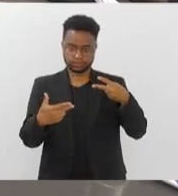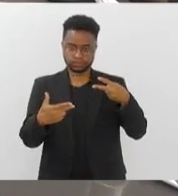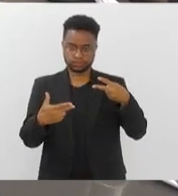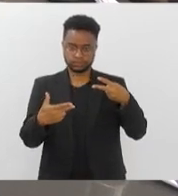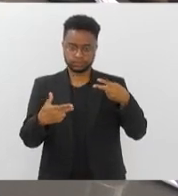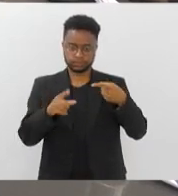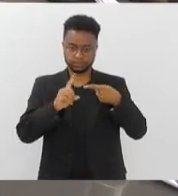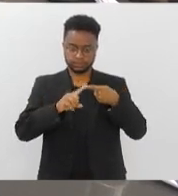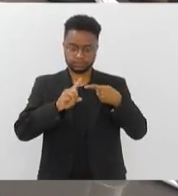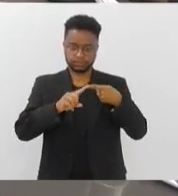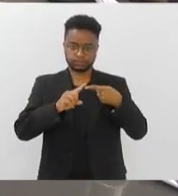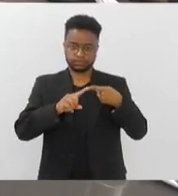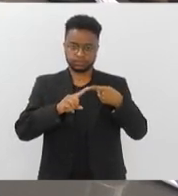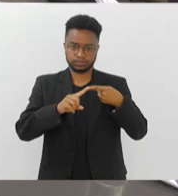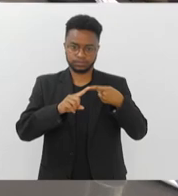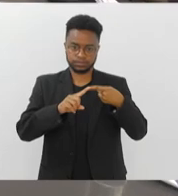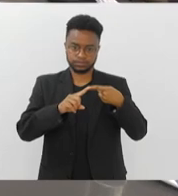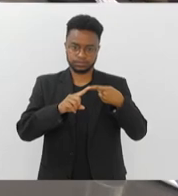O primeiro,